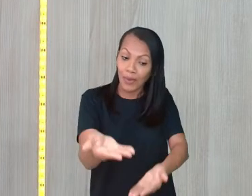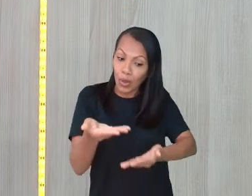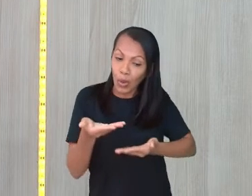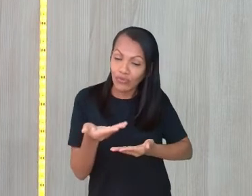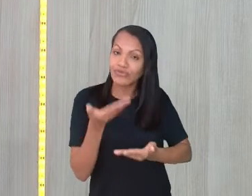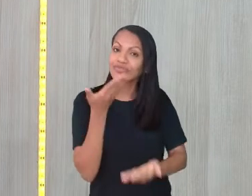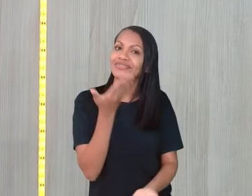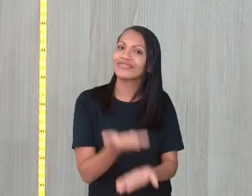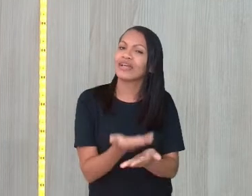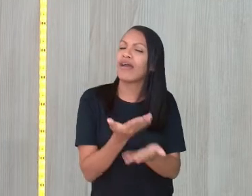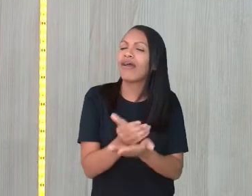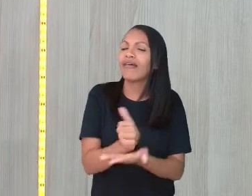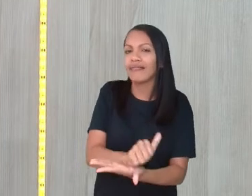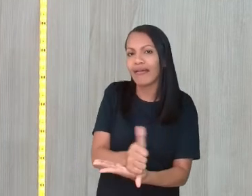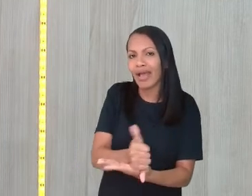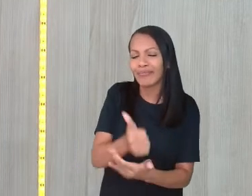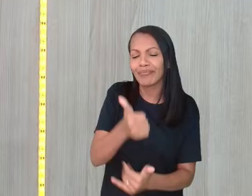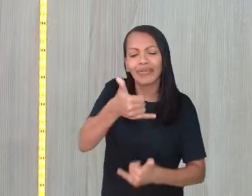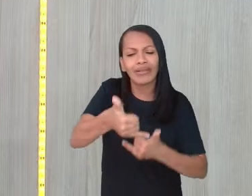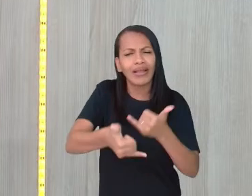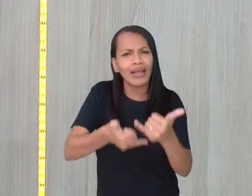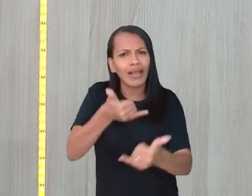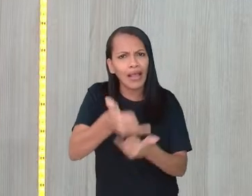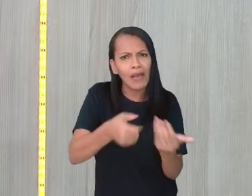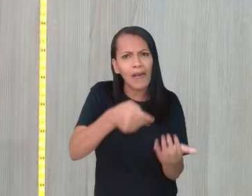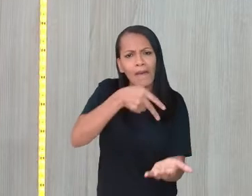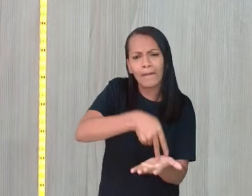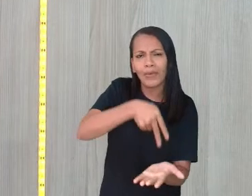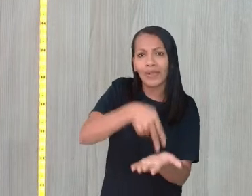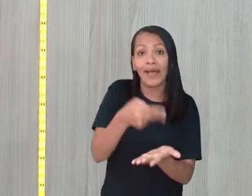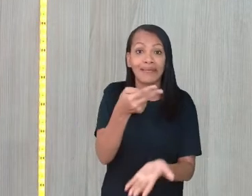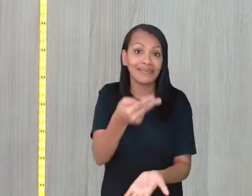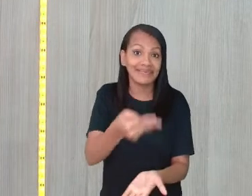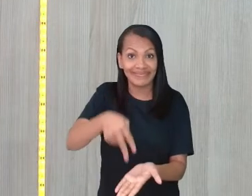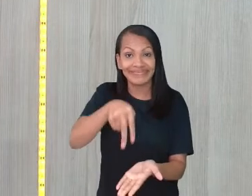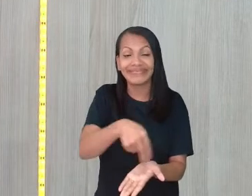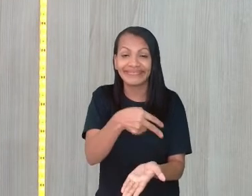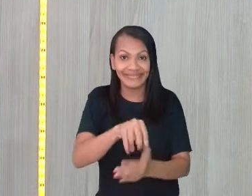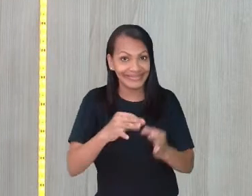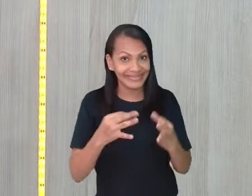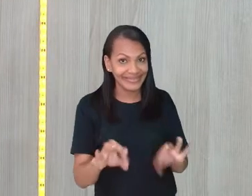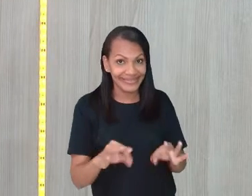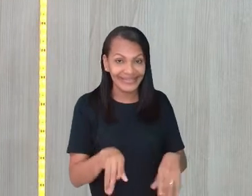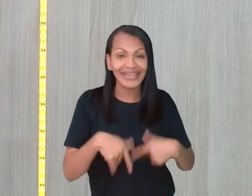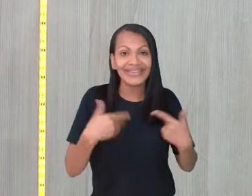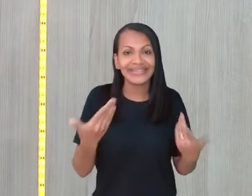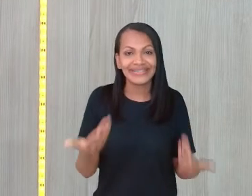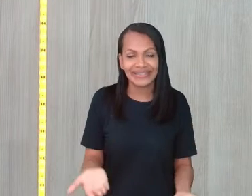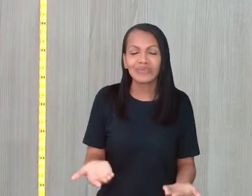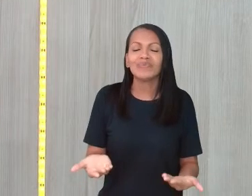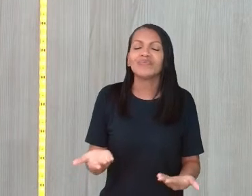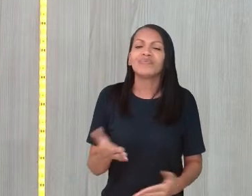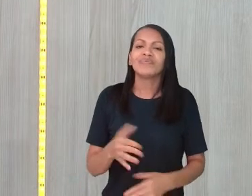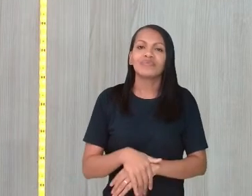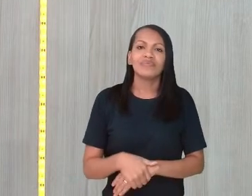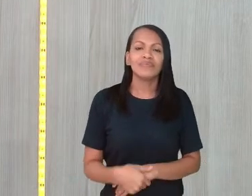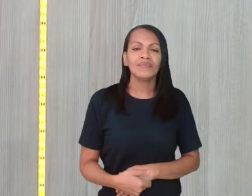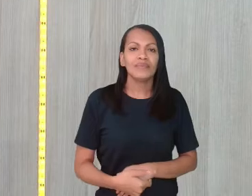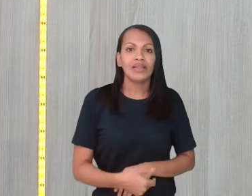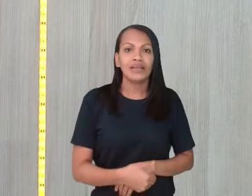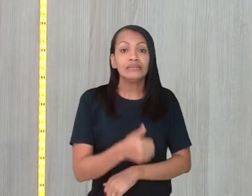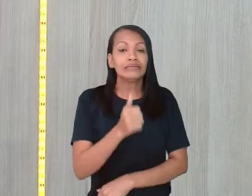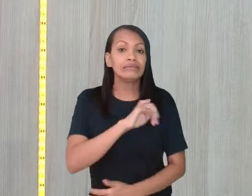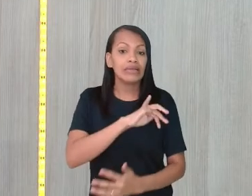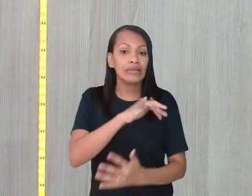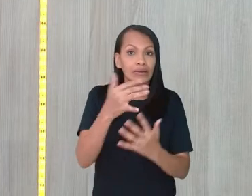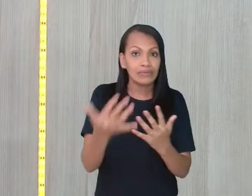para a gente fazer um joguinho, né? Para a gente pular, dançar, certo? Sobre essa questão aí do pessoal de